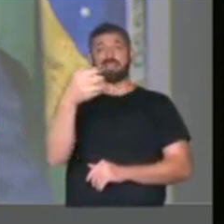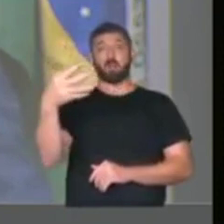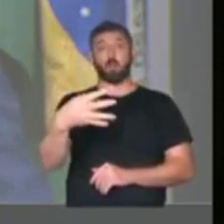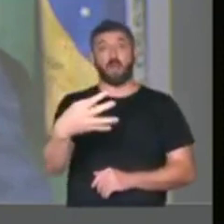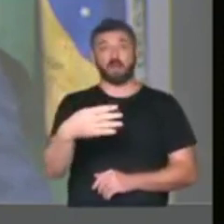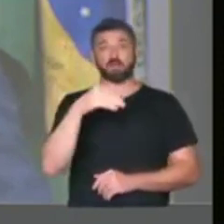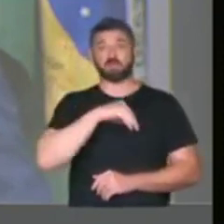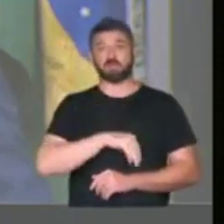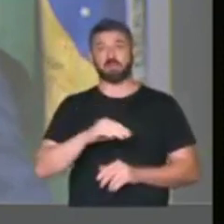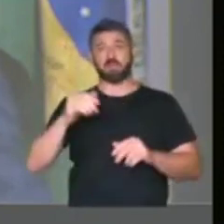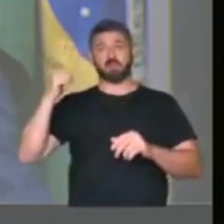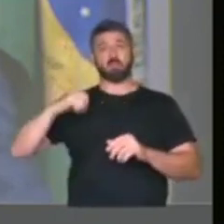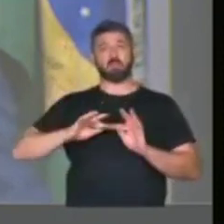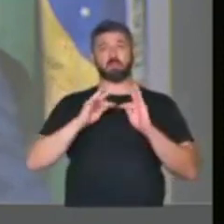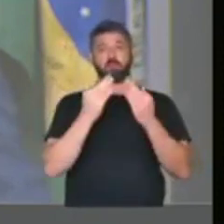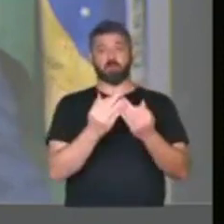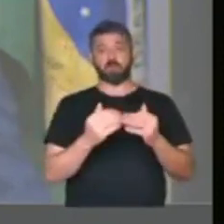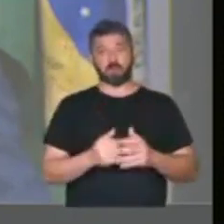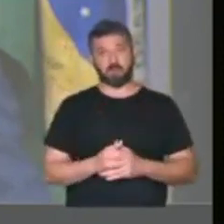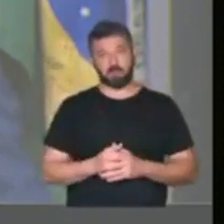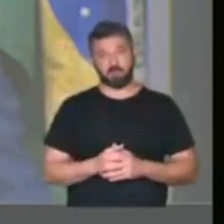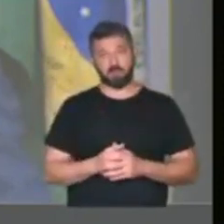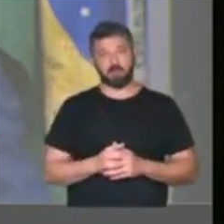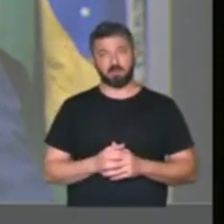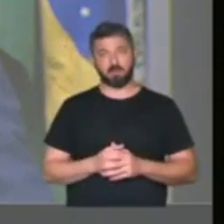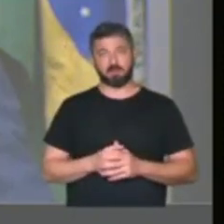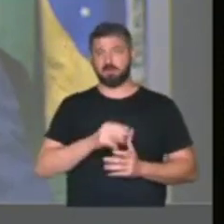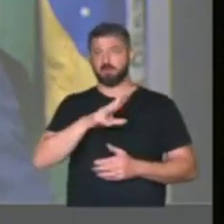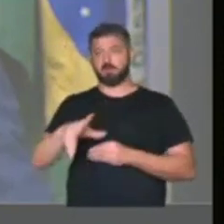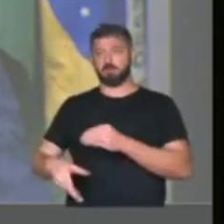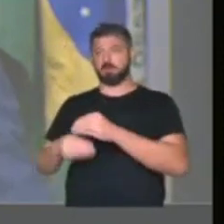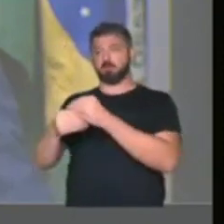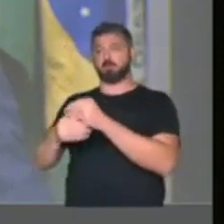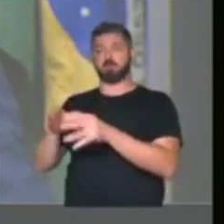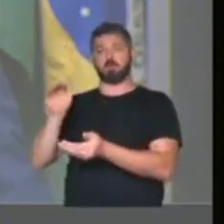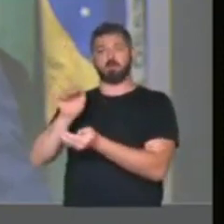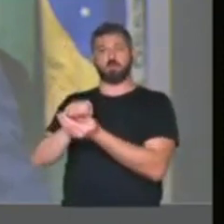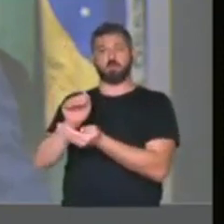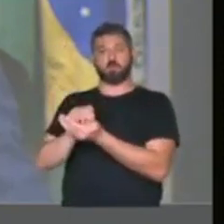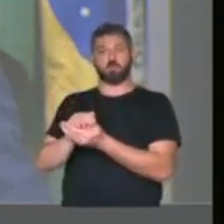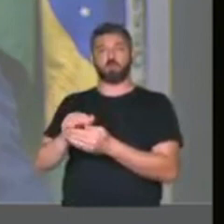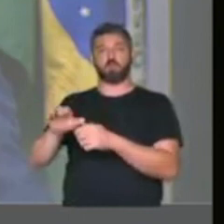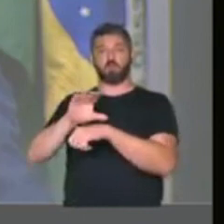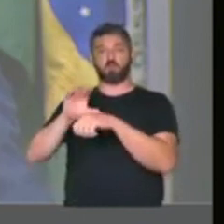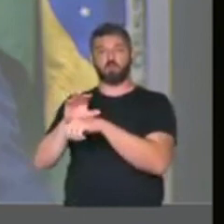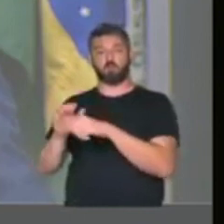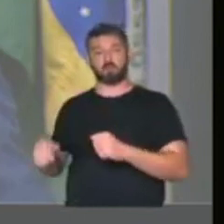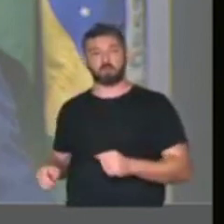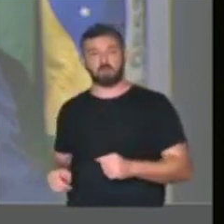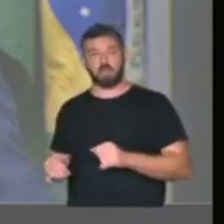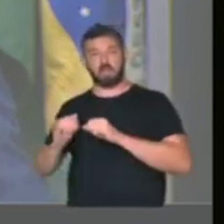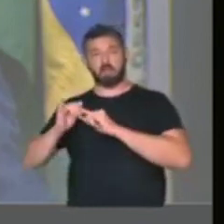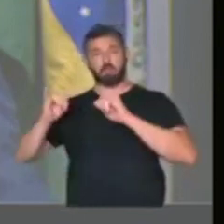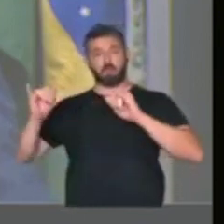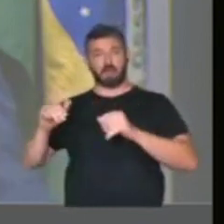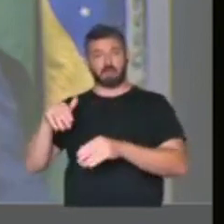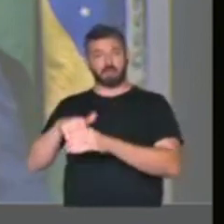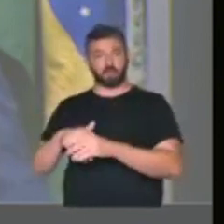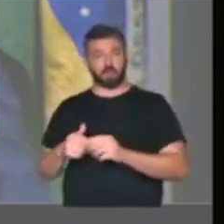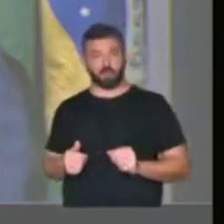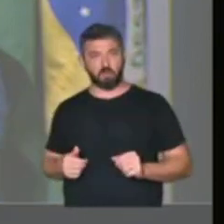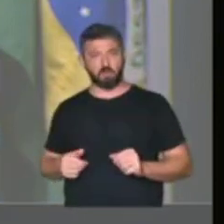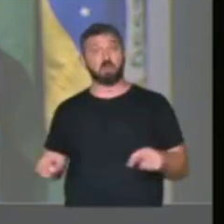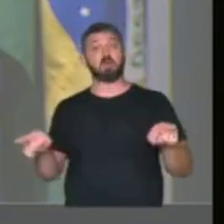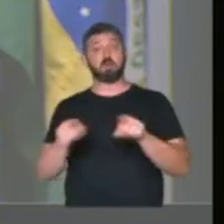pro bolsa família e não só simplesmente colocar na emenda no no texto constitucional o texto da constituição nós